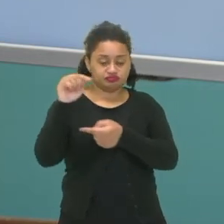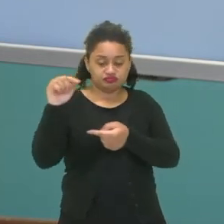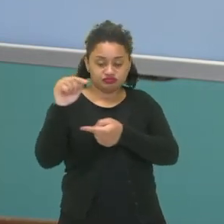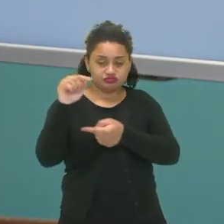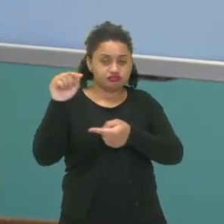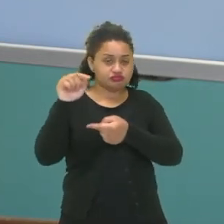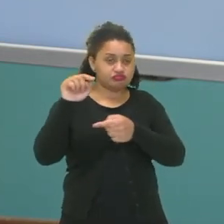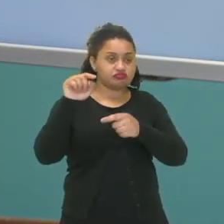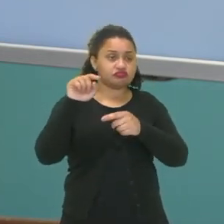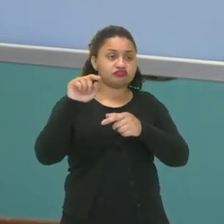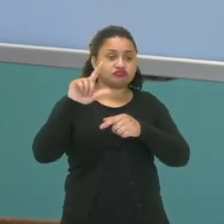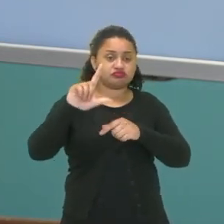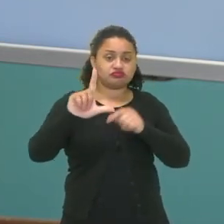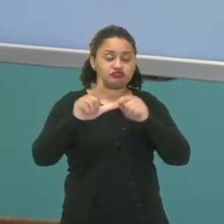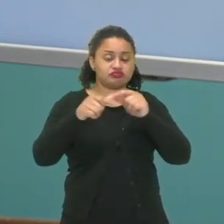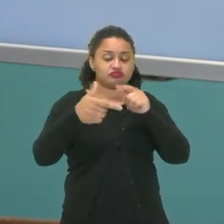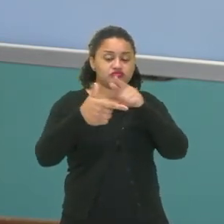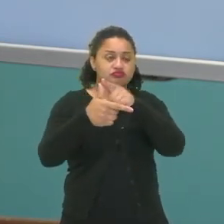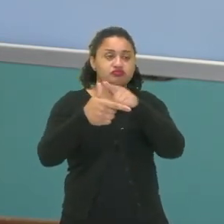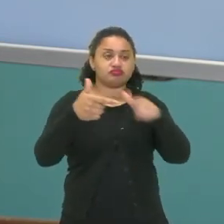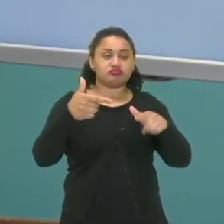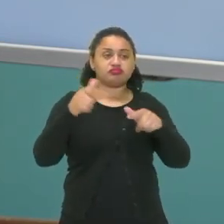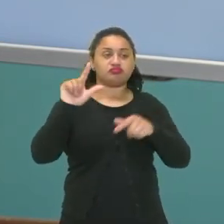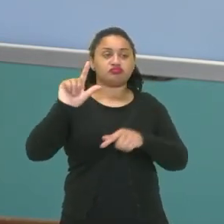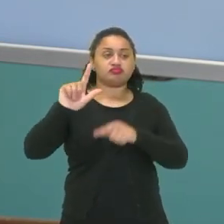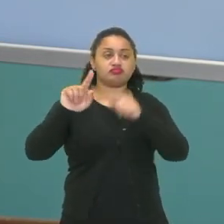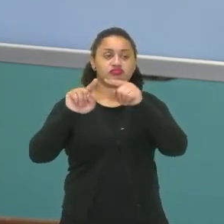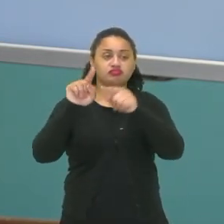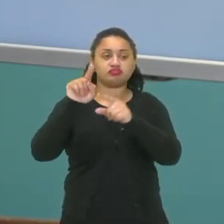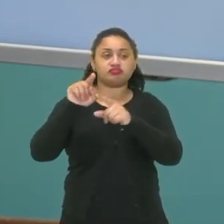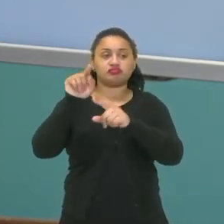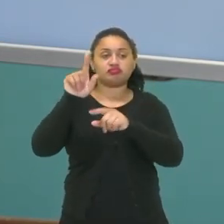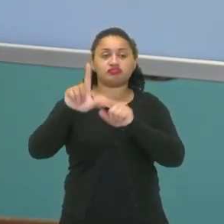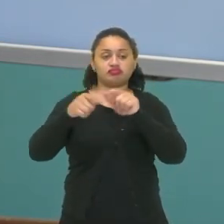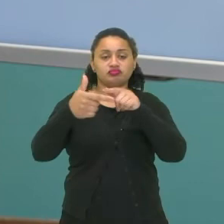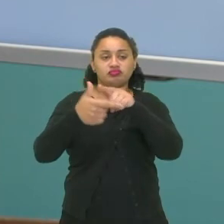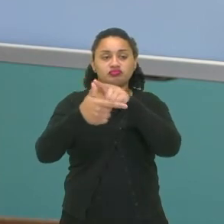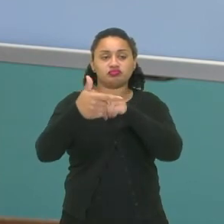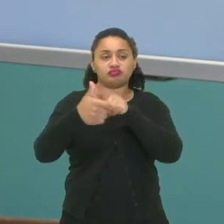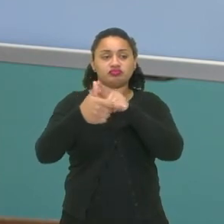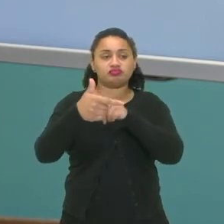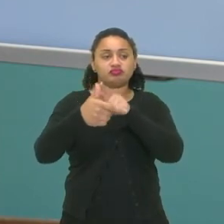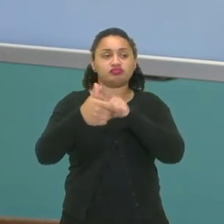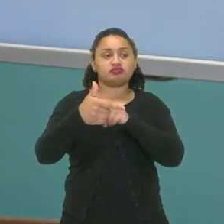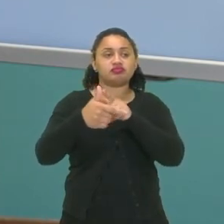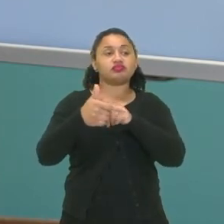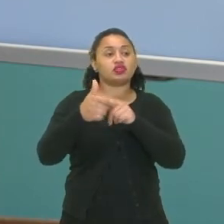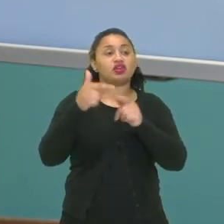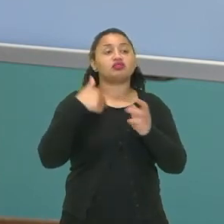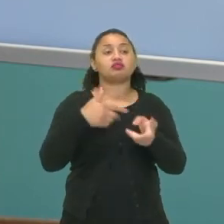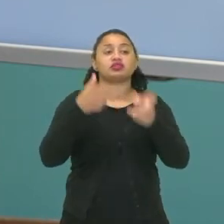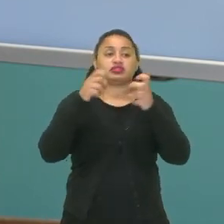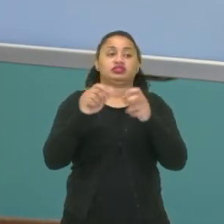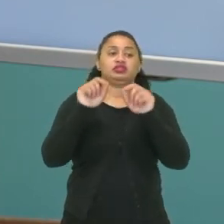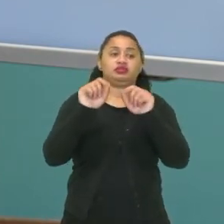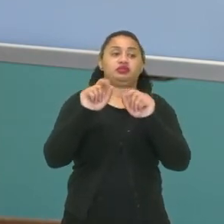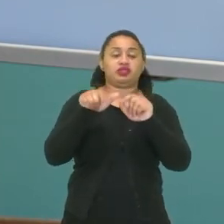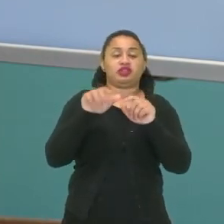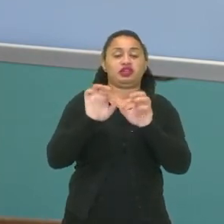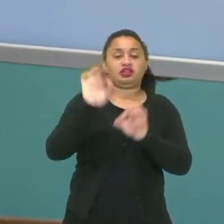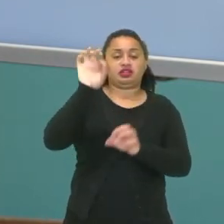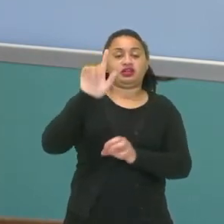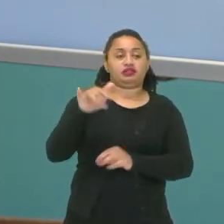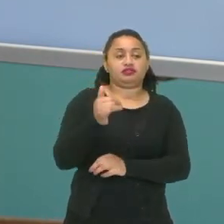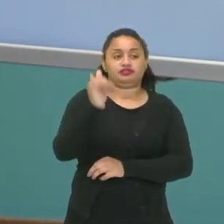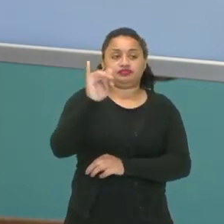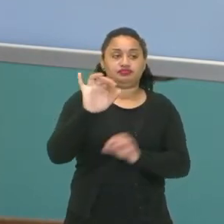ponto, que é daqui até aqui, e deste ponto, que é daqui até aqui, eu vou ter que é a diferença de y. E